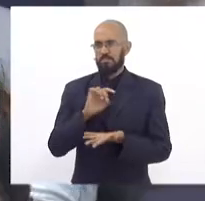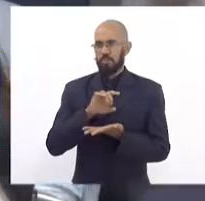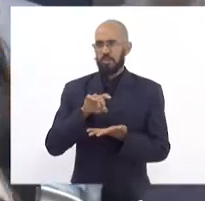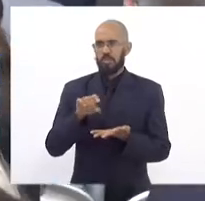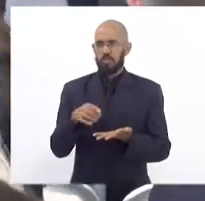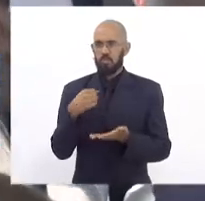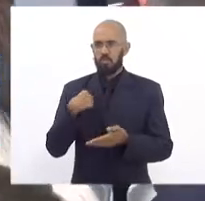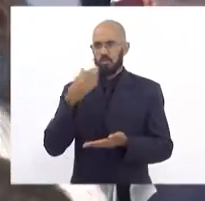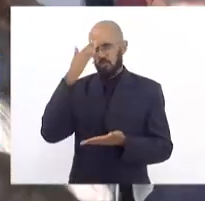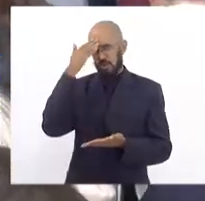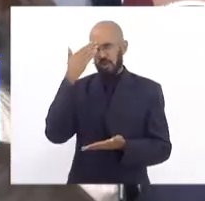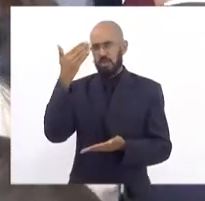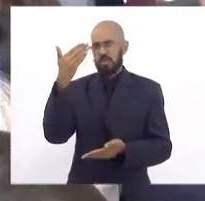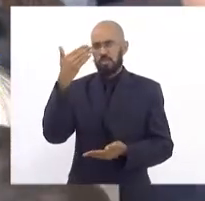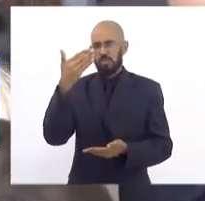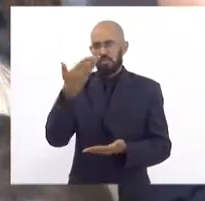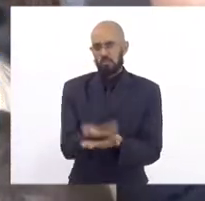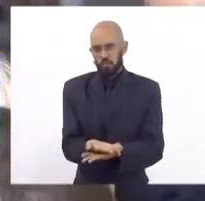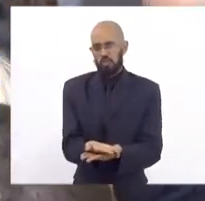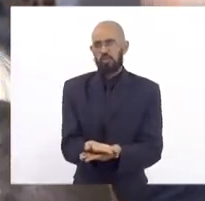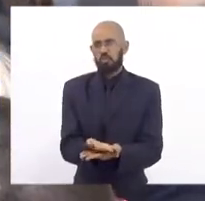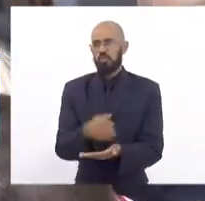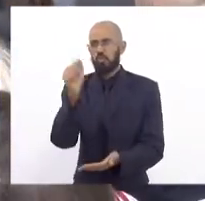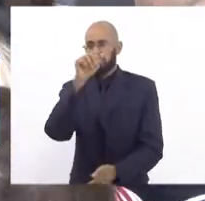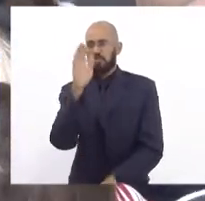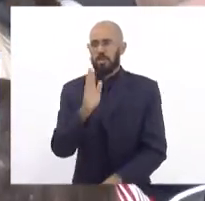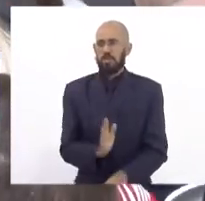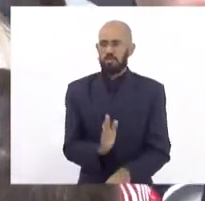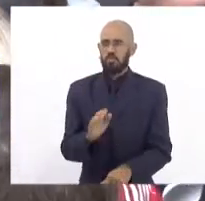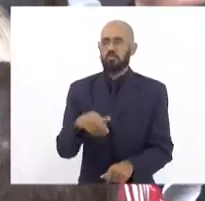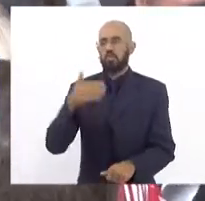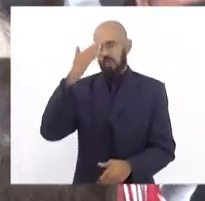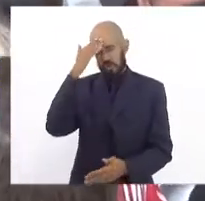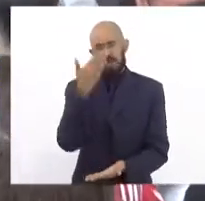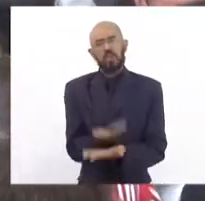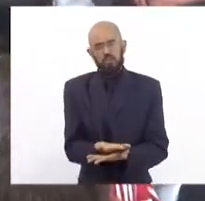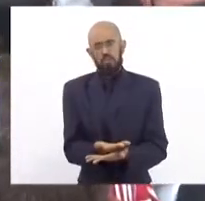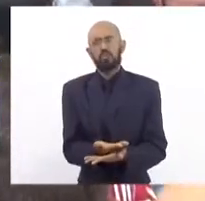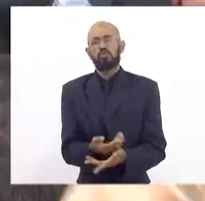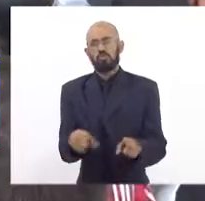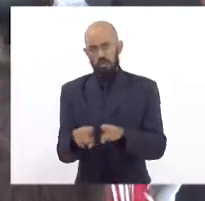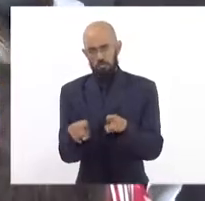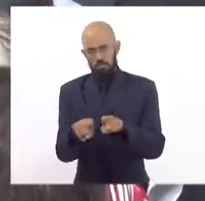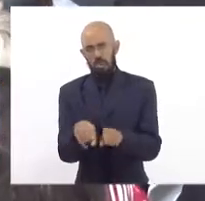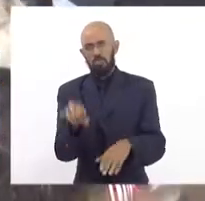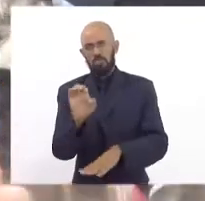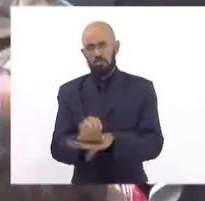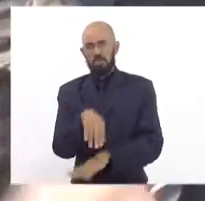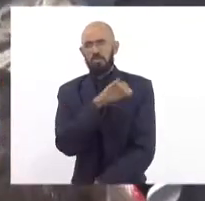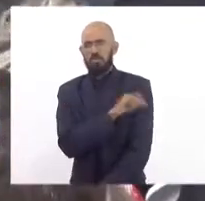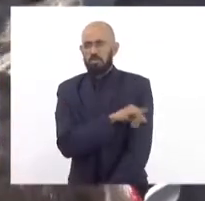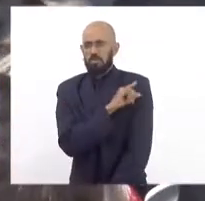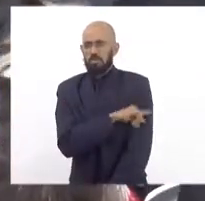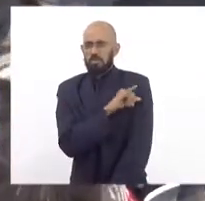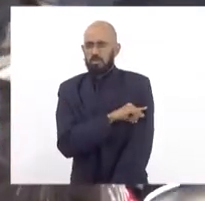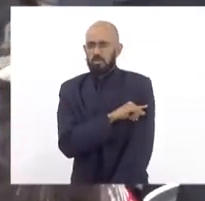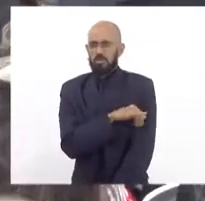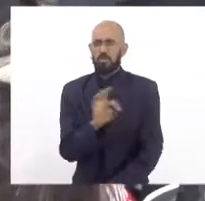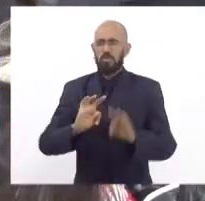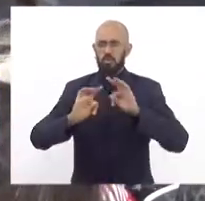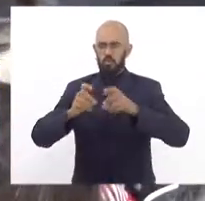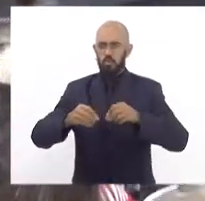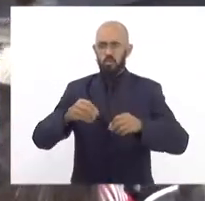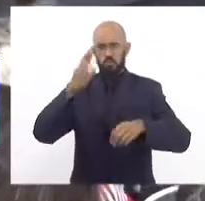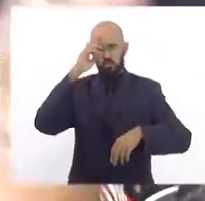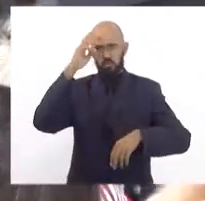Eu acredito muito no Brasil, acredito no Rio, no Estado do Rio, acredito nos senhores e senhoras prefeitos